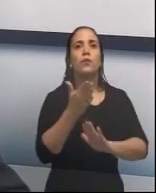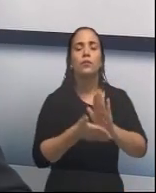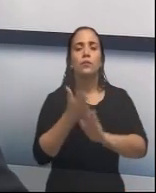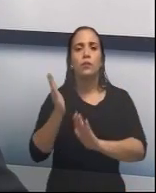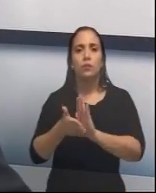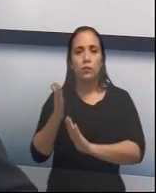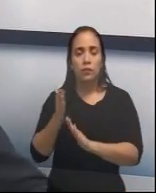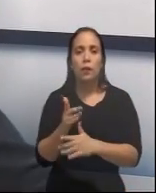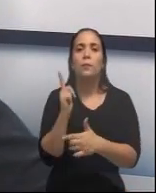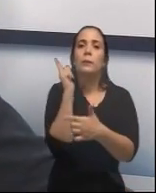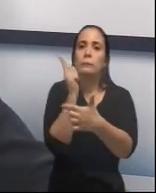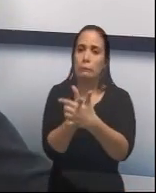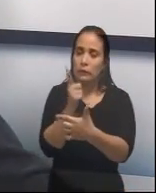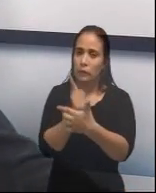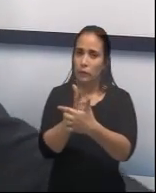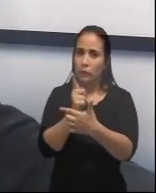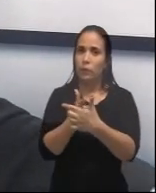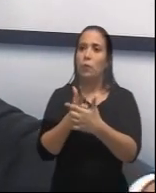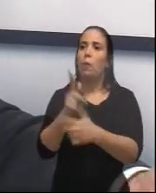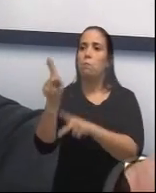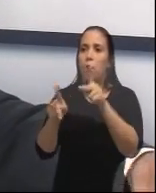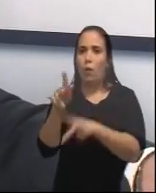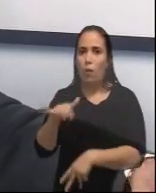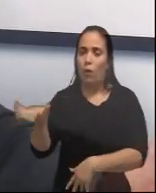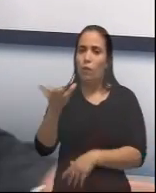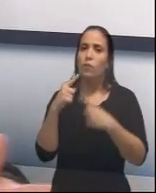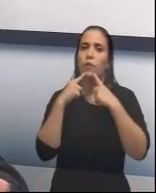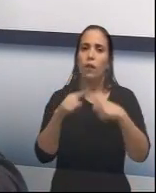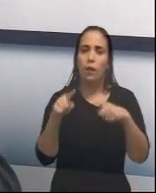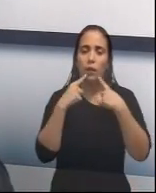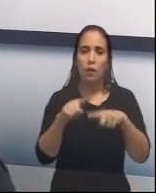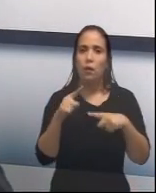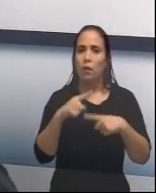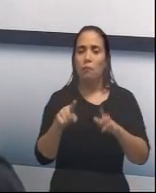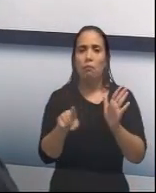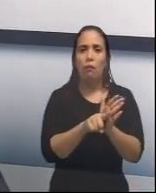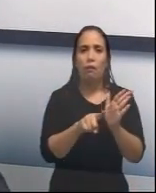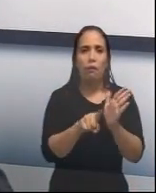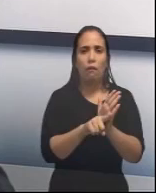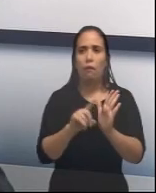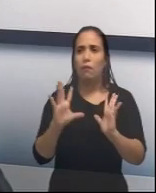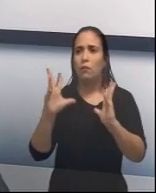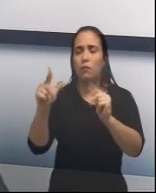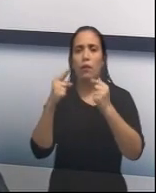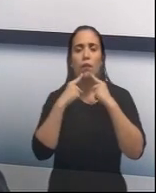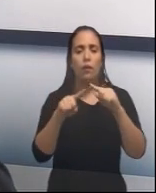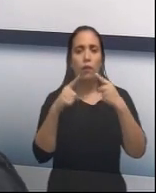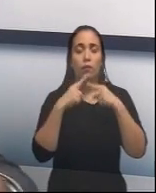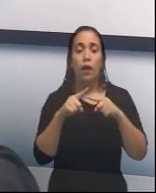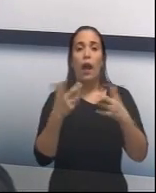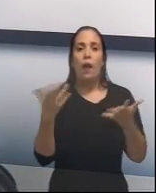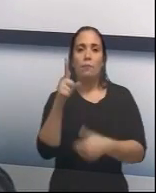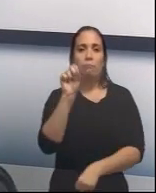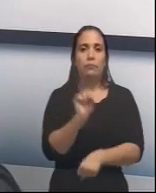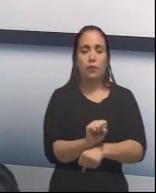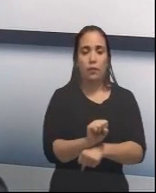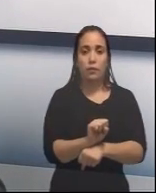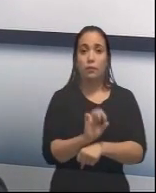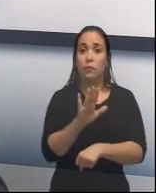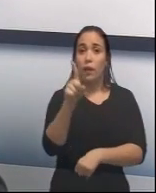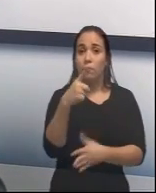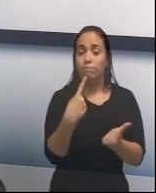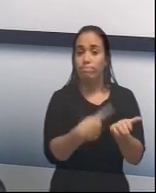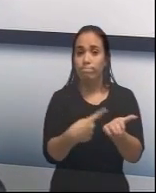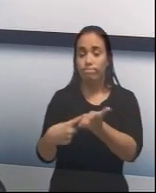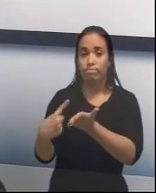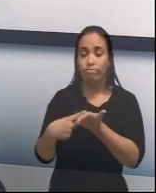um puxão. Da própria população. Teve uma avaliação péssima. Negativa. Negativada. E agora, Luiz, ele está tramando com o DEM,